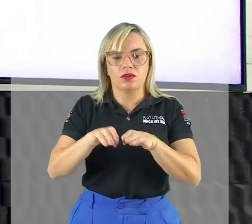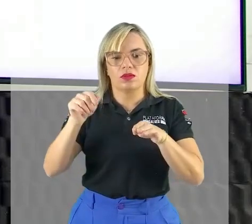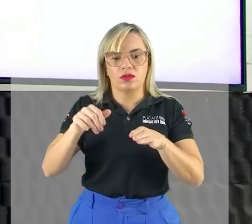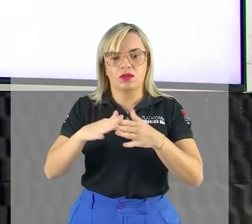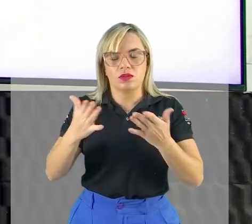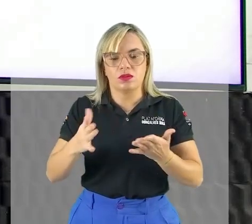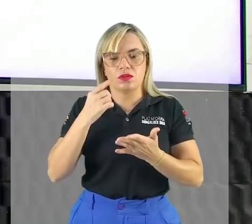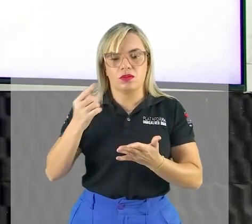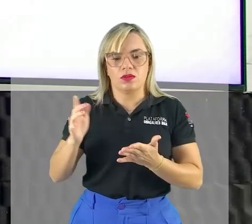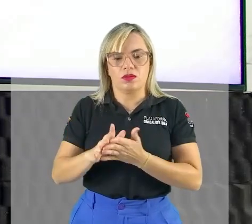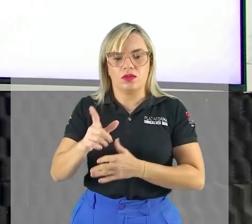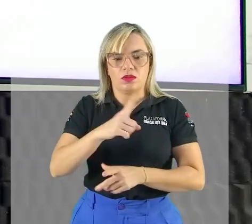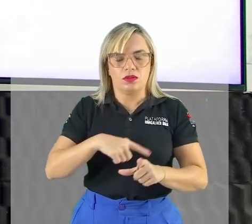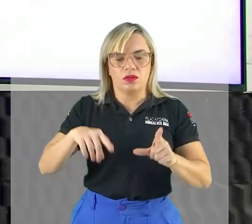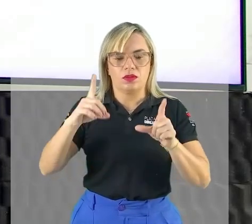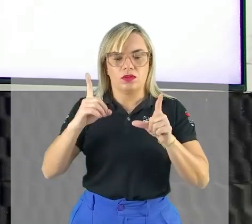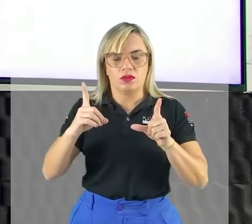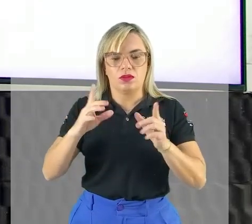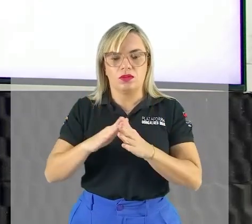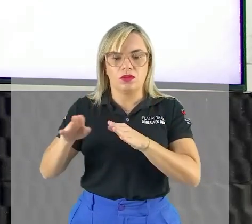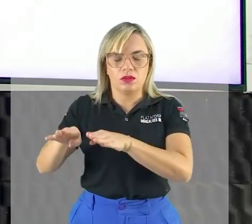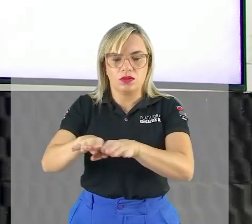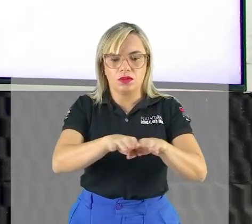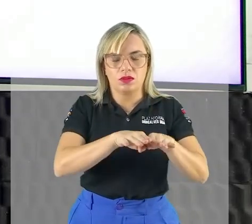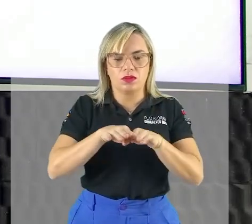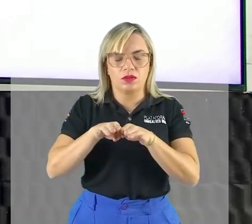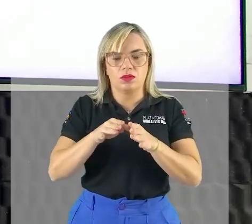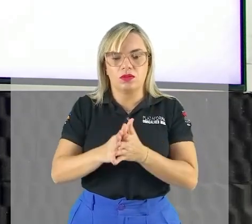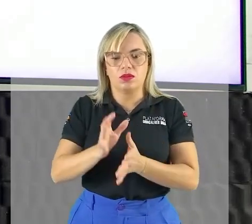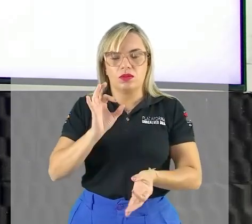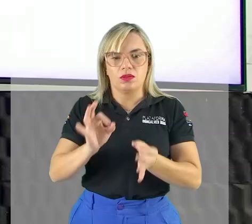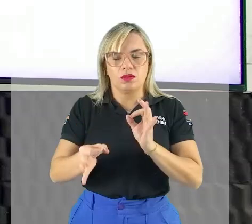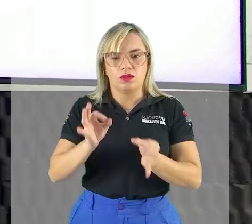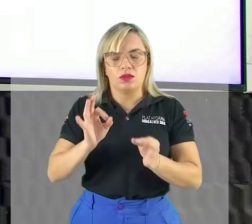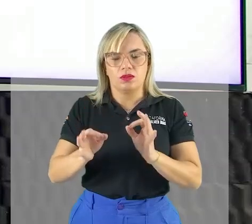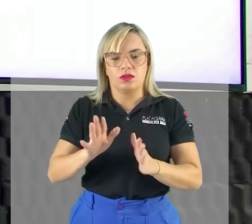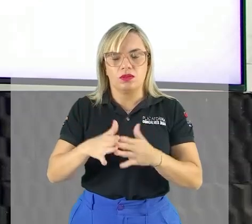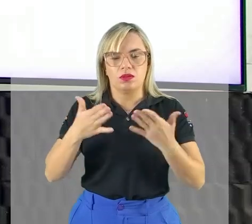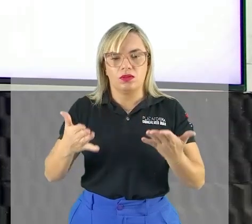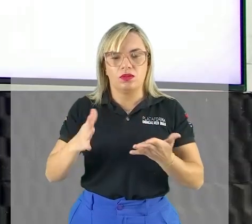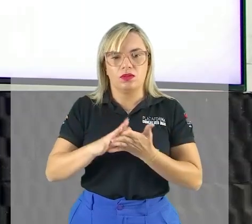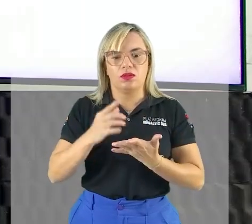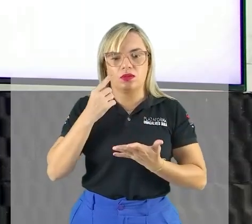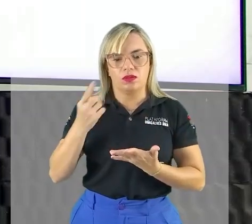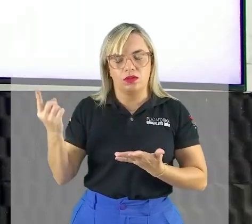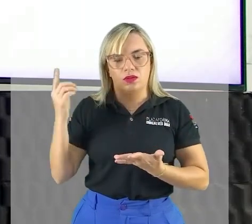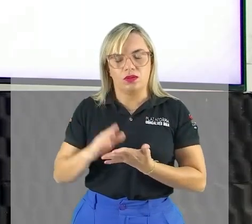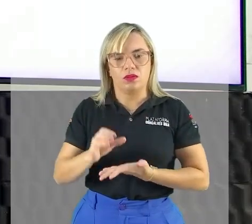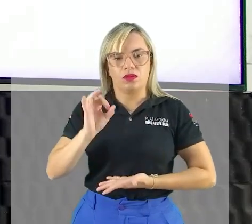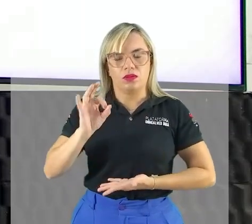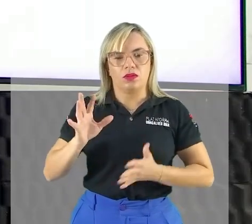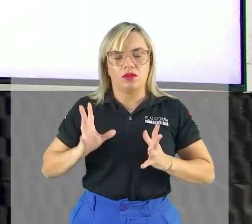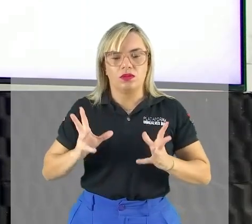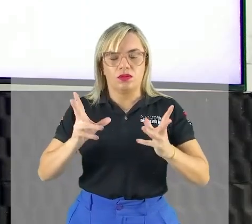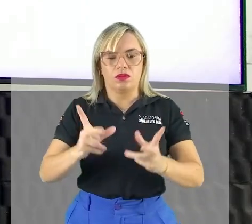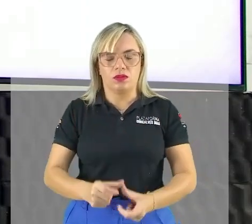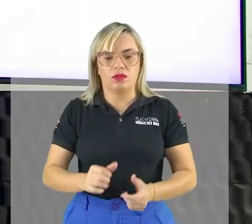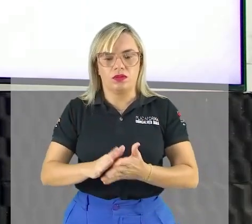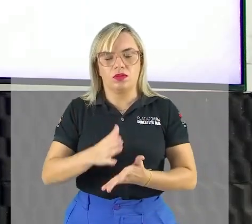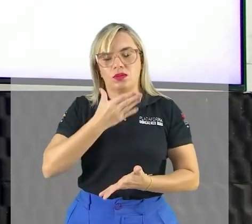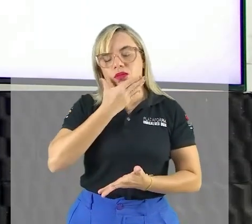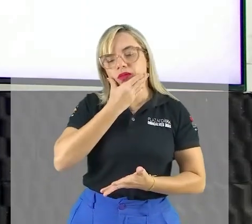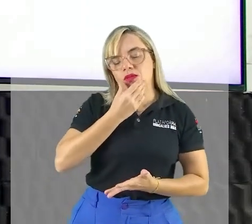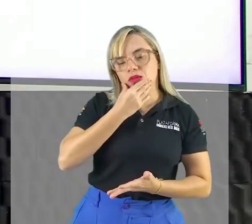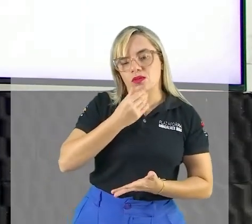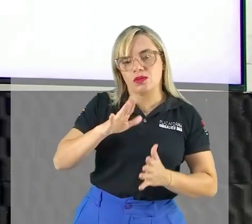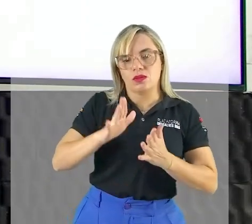todos os homens por isso que a resposta certa aqui é a letra D paridade de tratamento jurídico a todos os homens